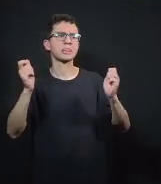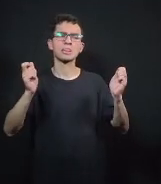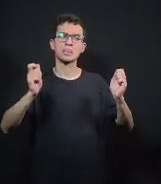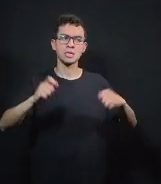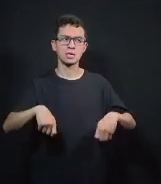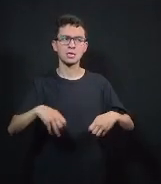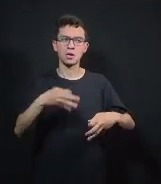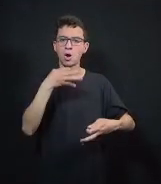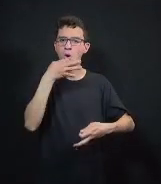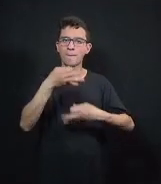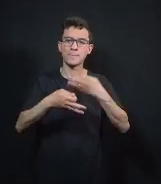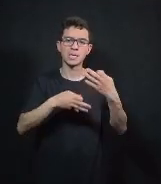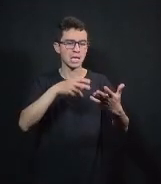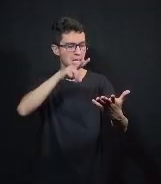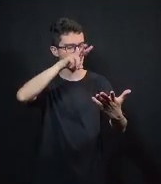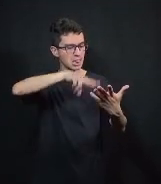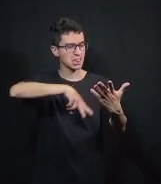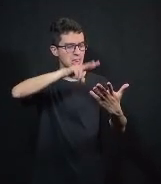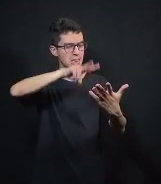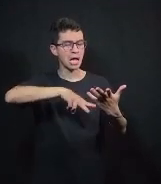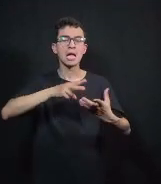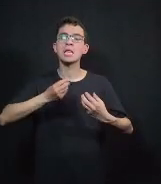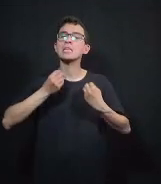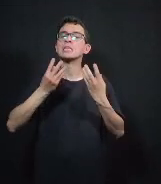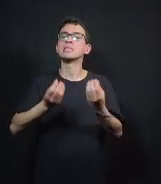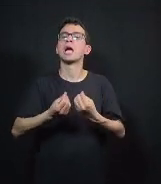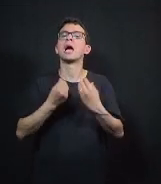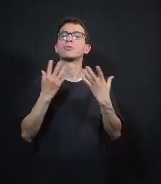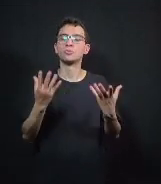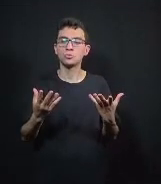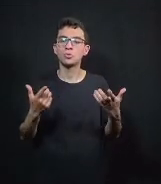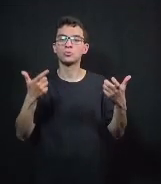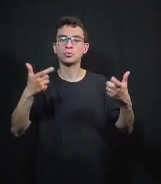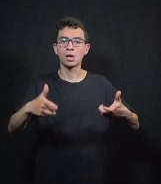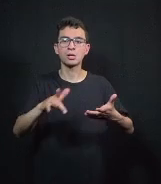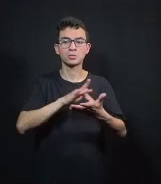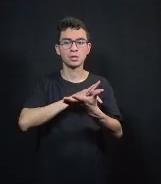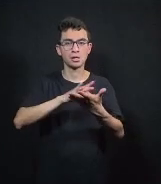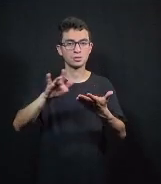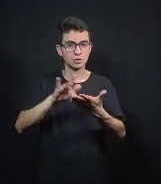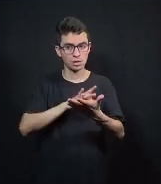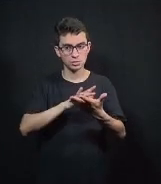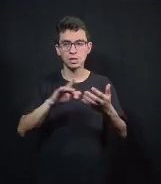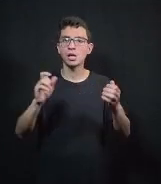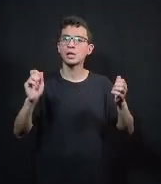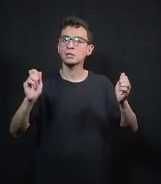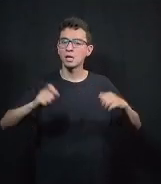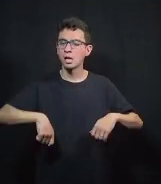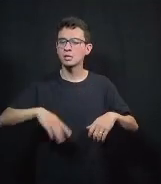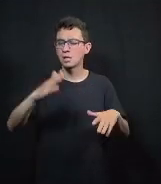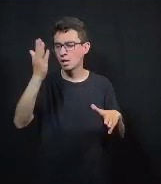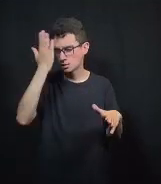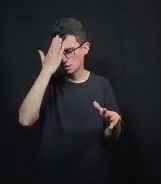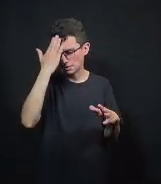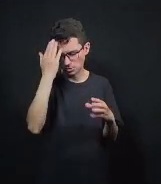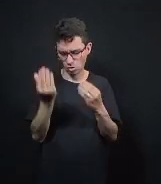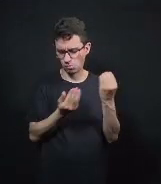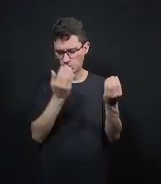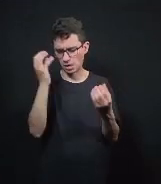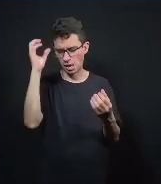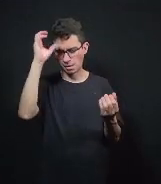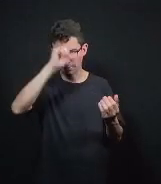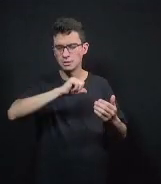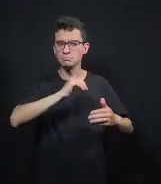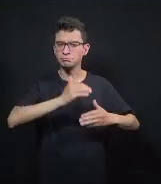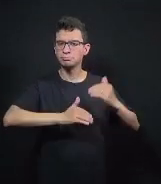de lerem dados no ambiente digital, da capacidade das pessoas de entenderem como que ciência é produzida. Tudo